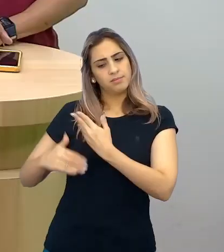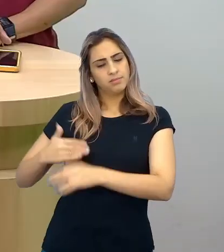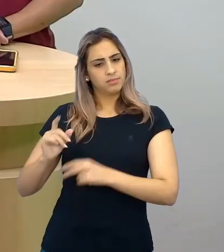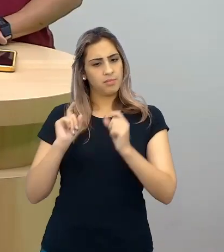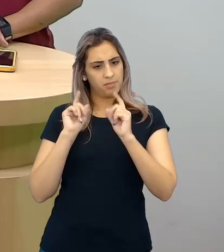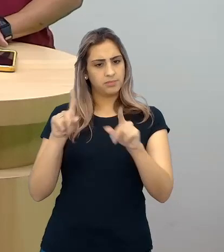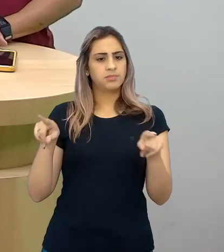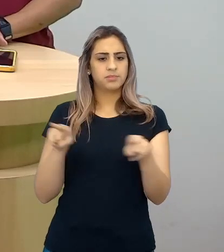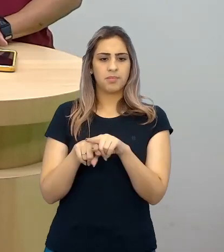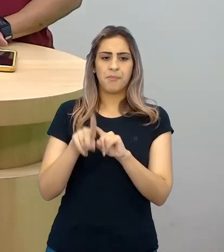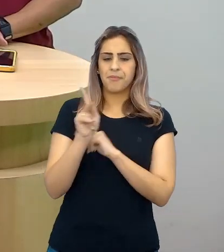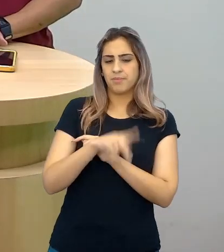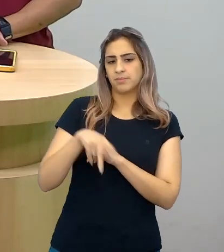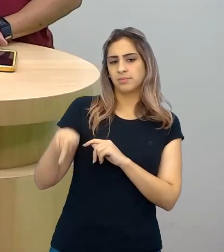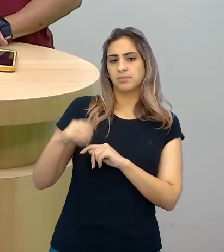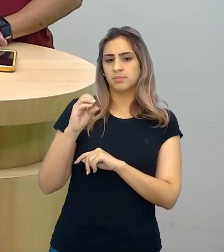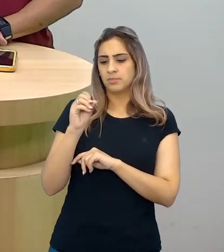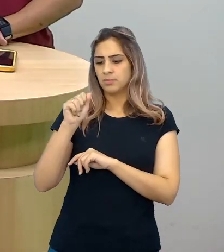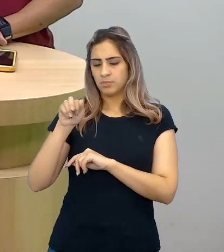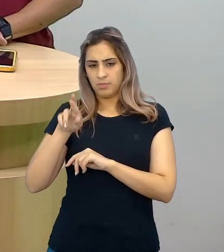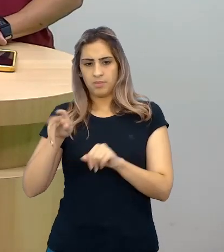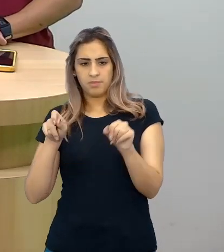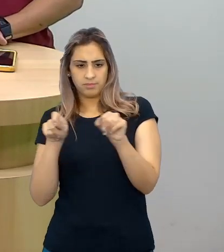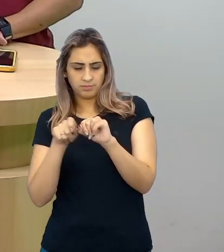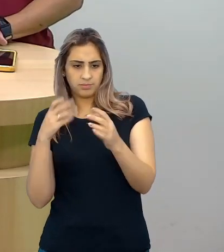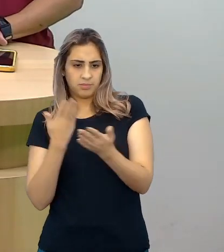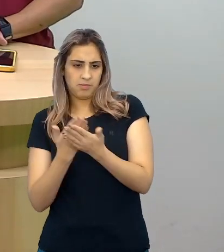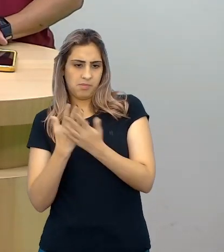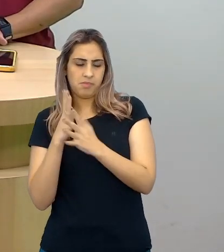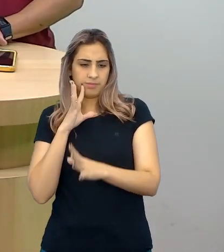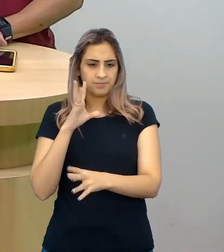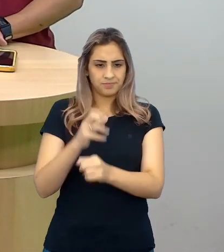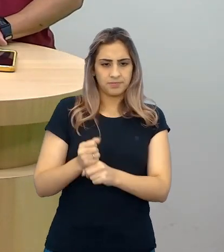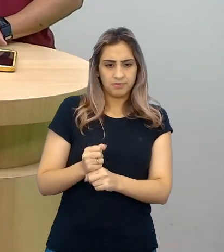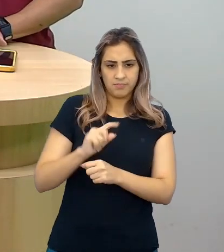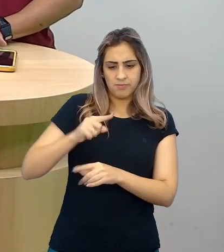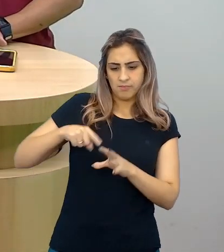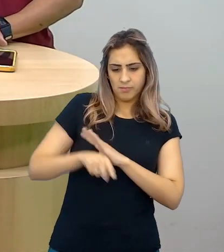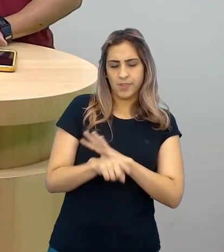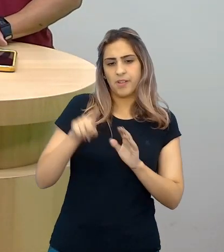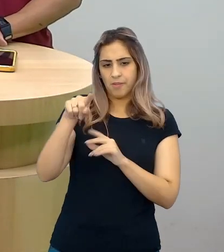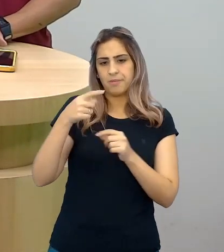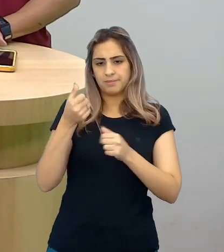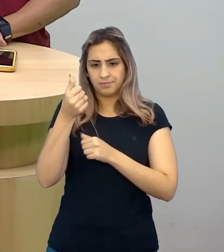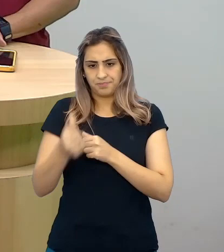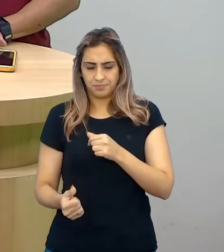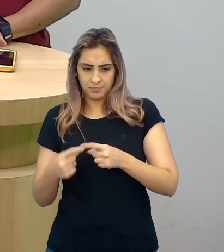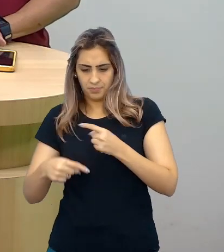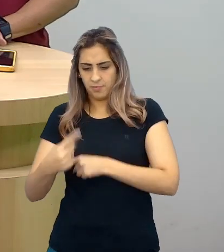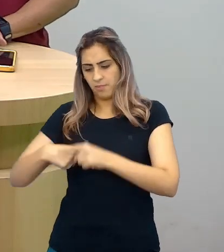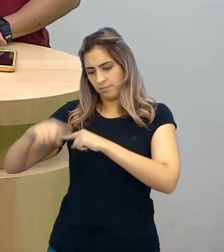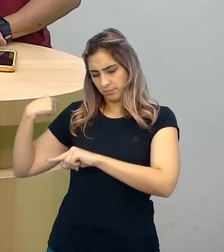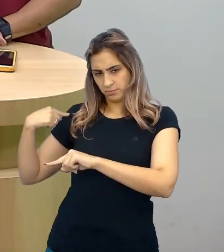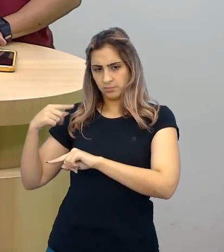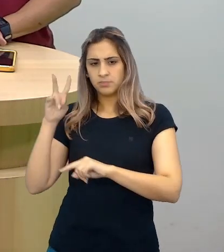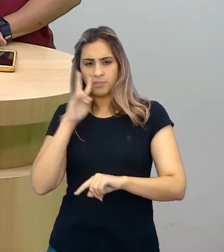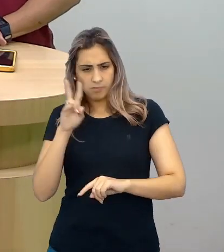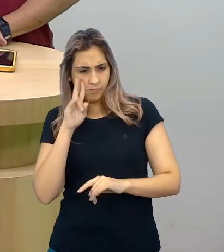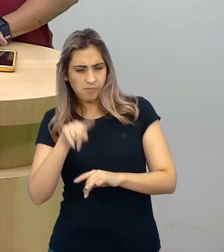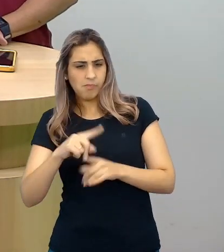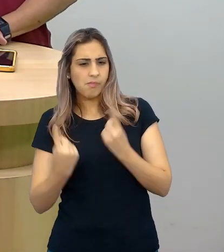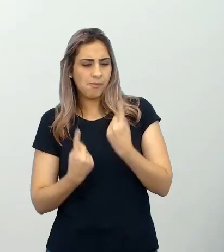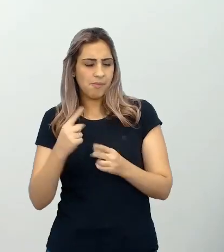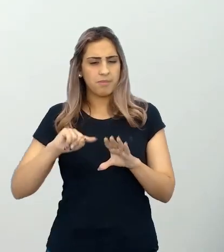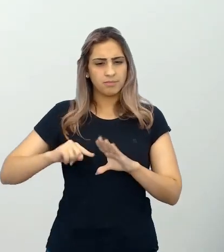E também porque o professor Osmar fez aula de regressão linear. Fiz. No aprofundamento dele foi no semestre passado, não foi? Semestre passado, Roberto. Você lembra qual era o